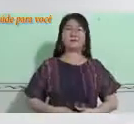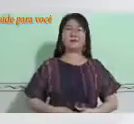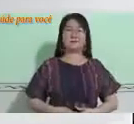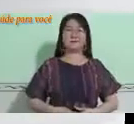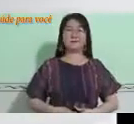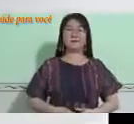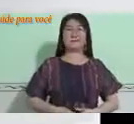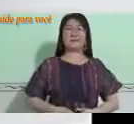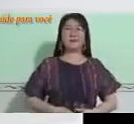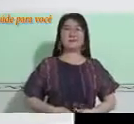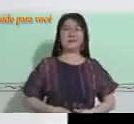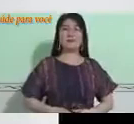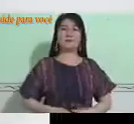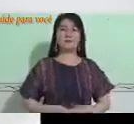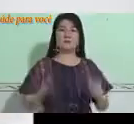Para o chá